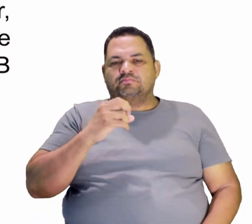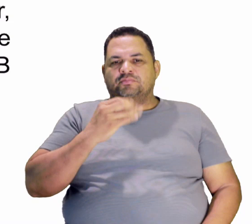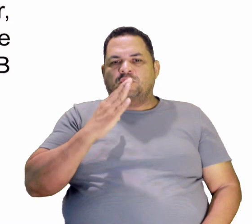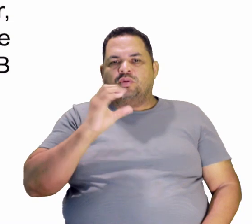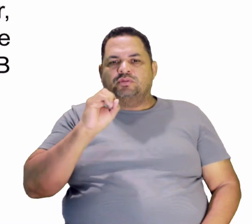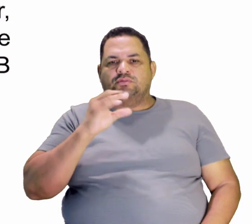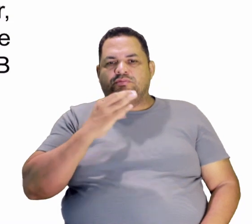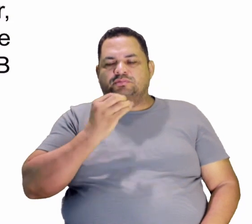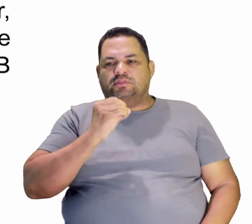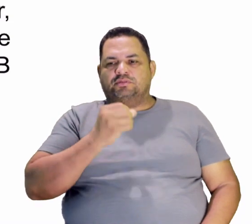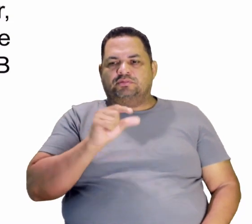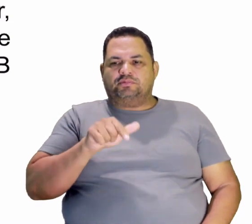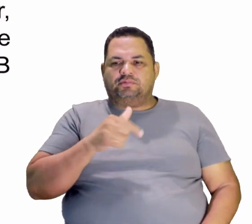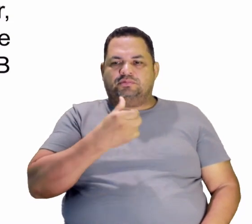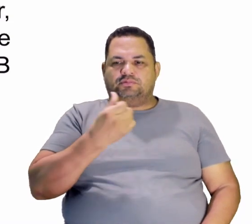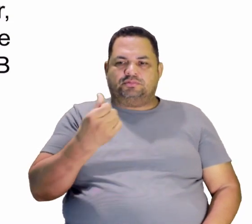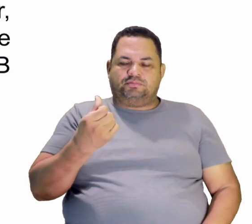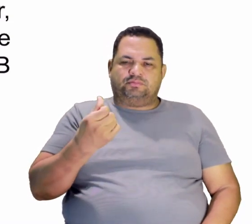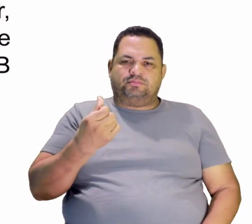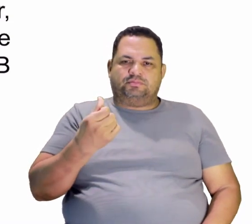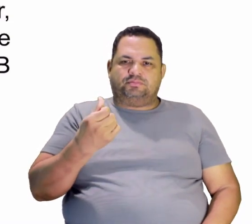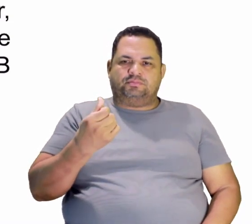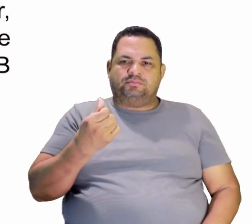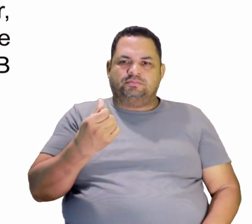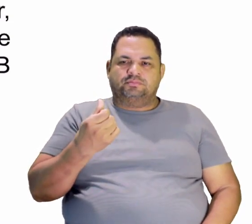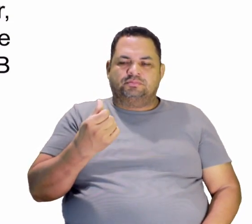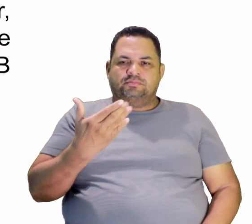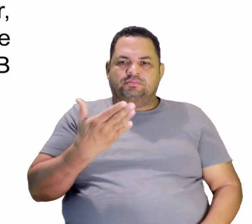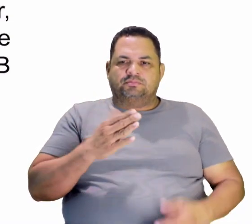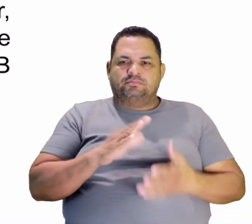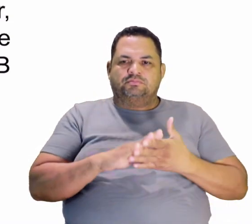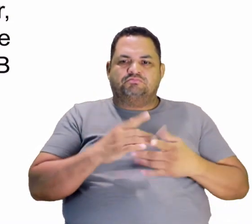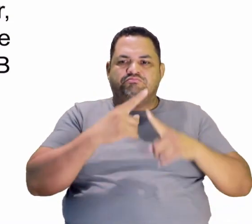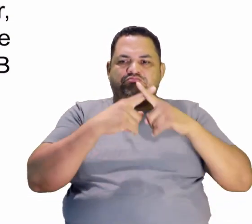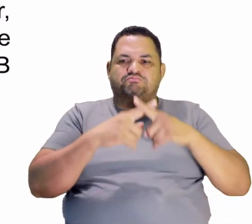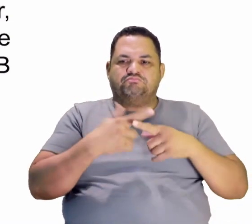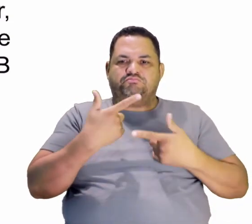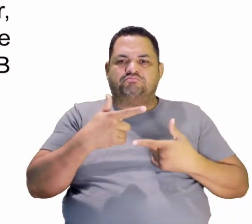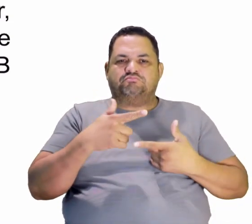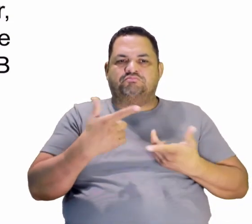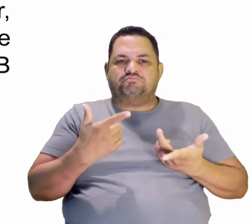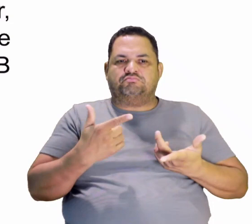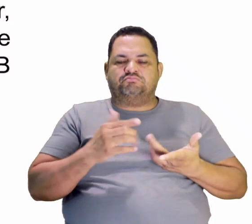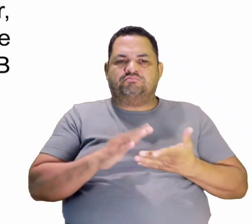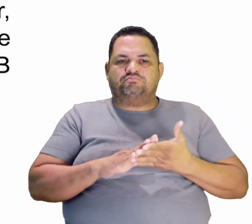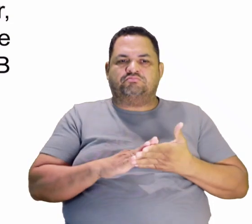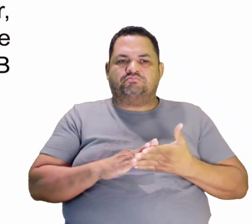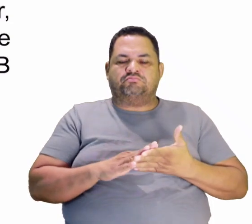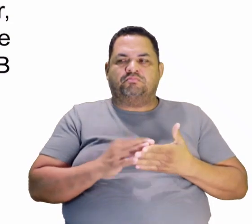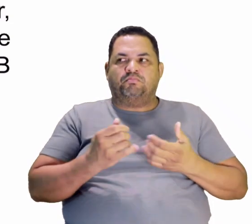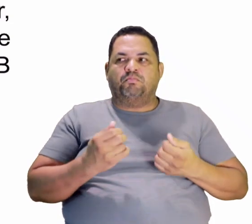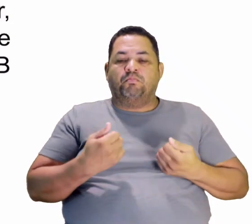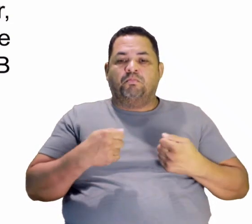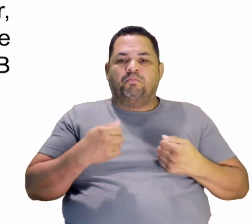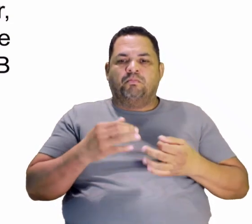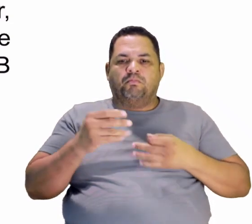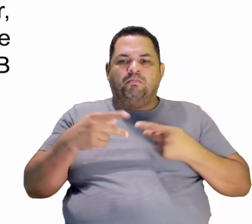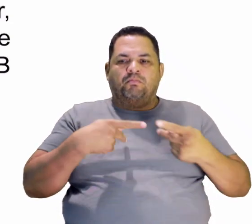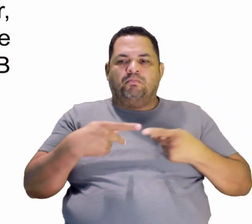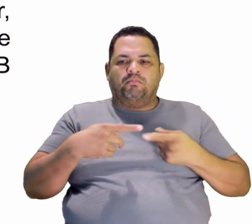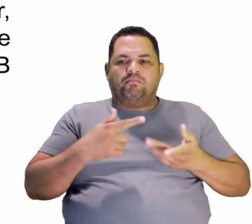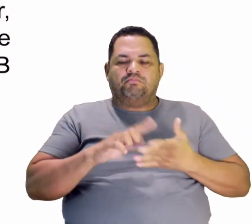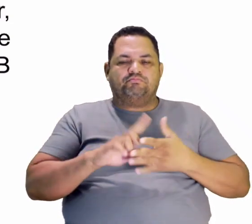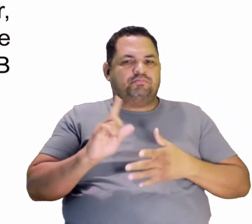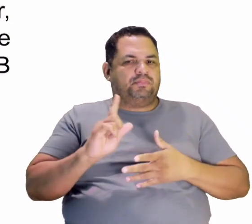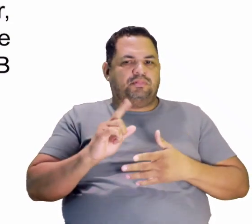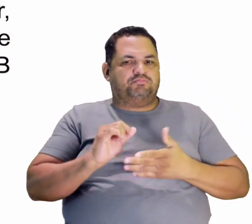cosseno 0,6. E como é no joguinho, não tem força espativa, eles não colocaram, mas pode colocar em programinha também, mas não